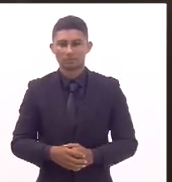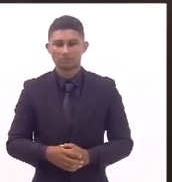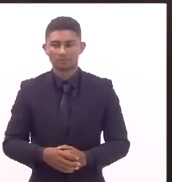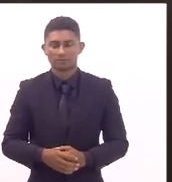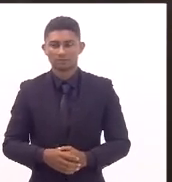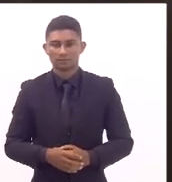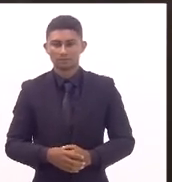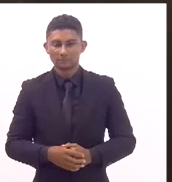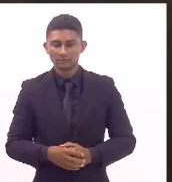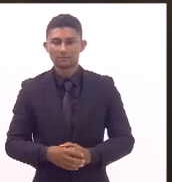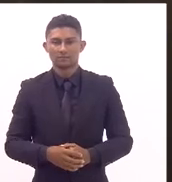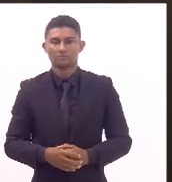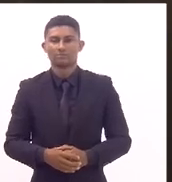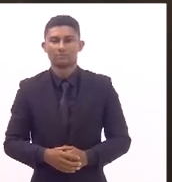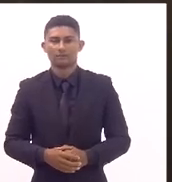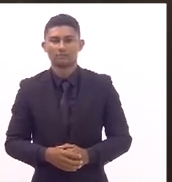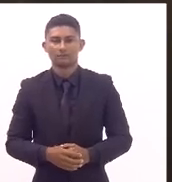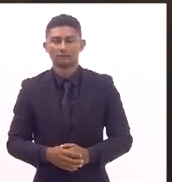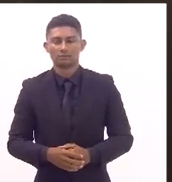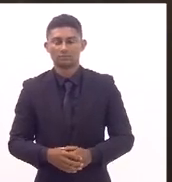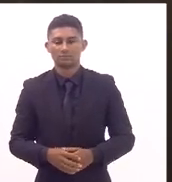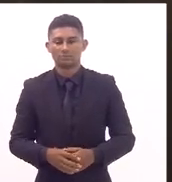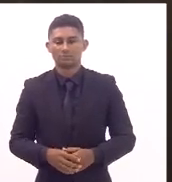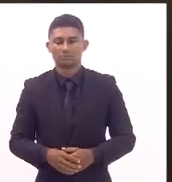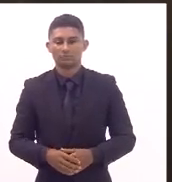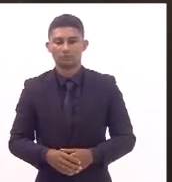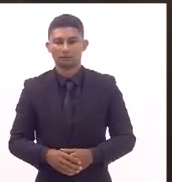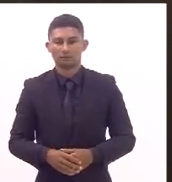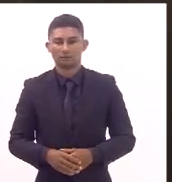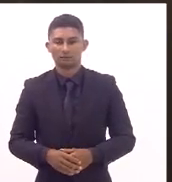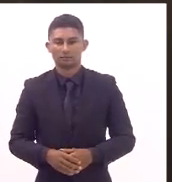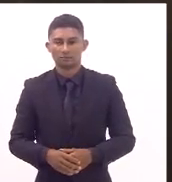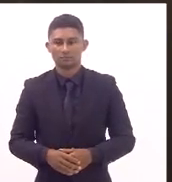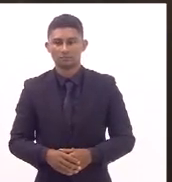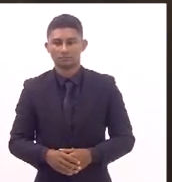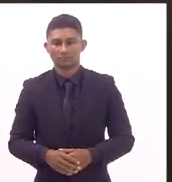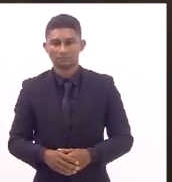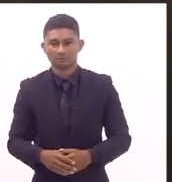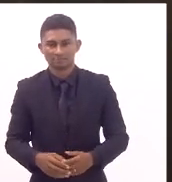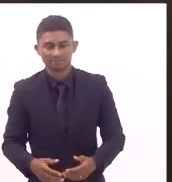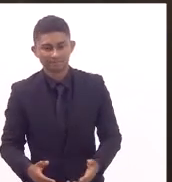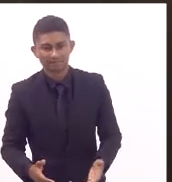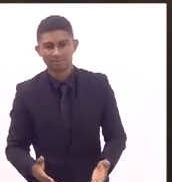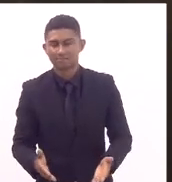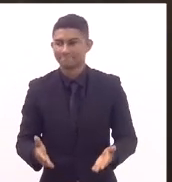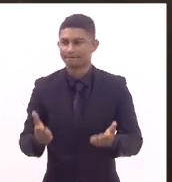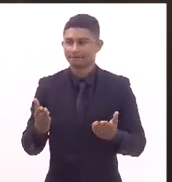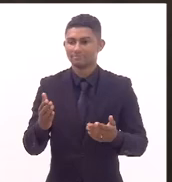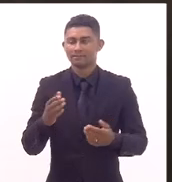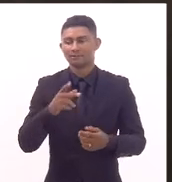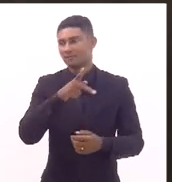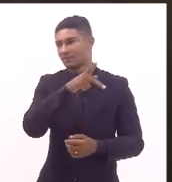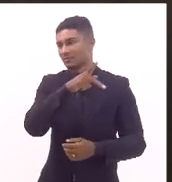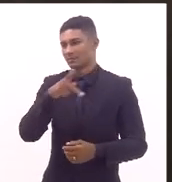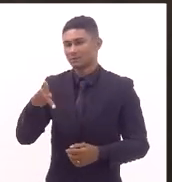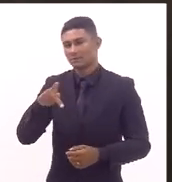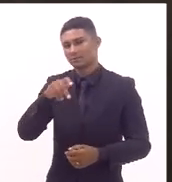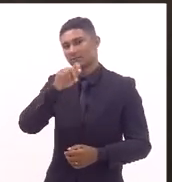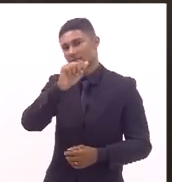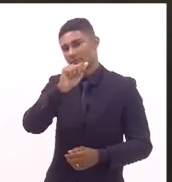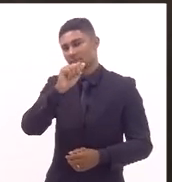é essa o meu presidente André